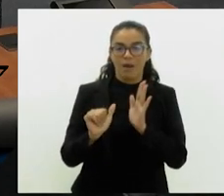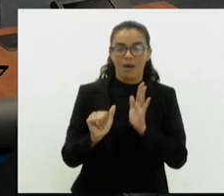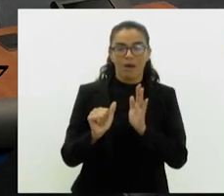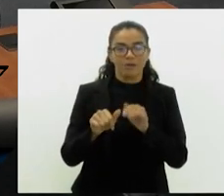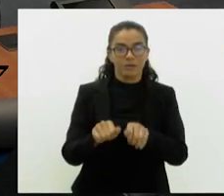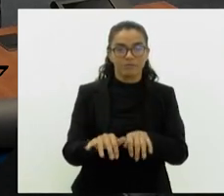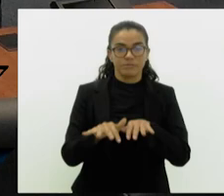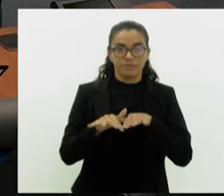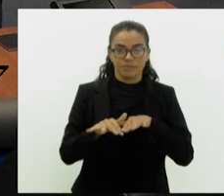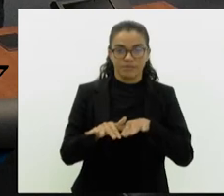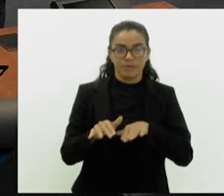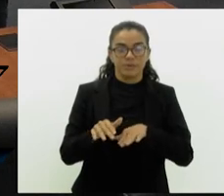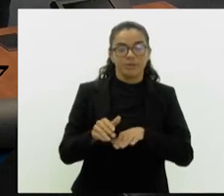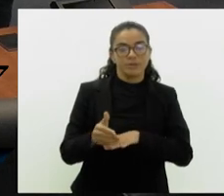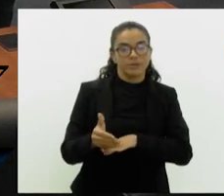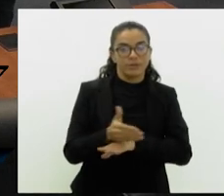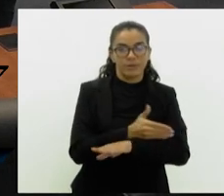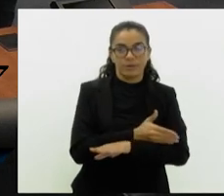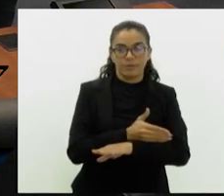sessão